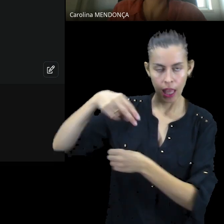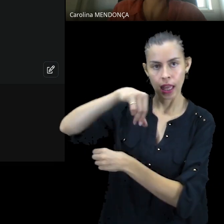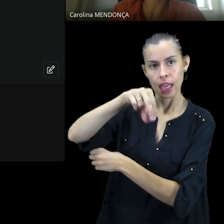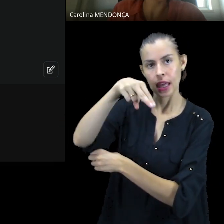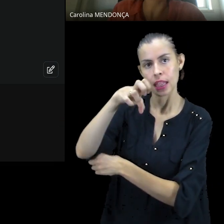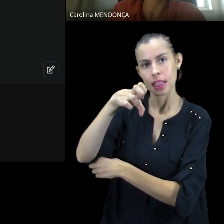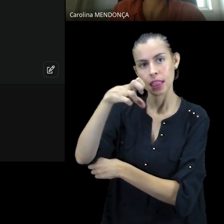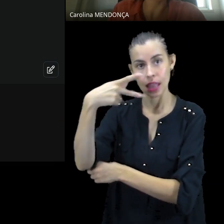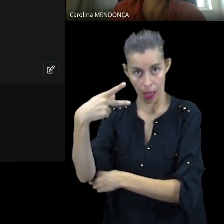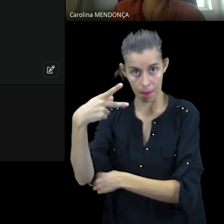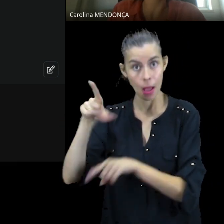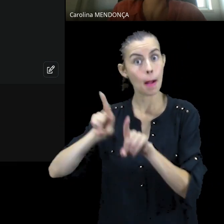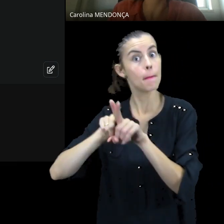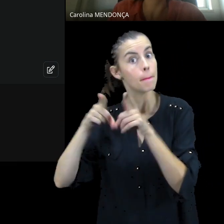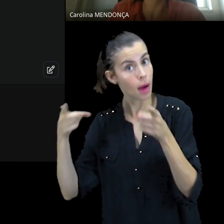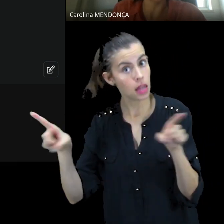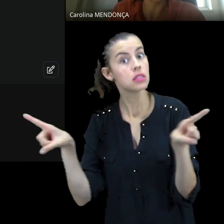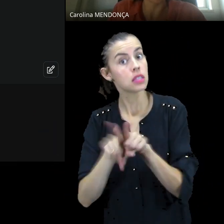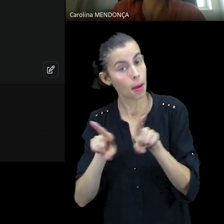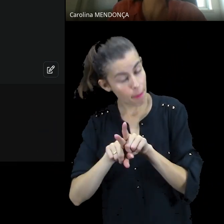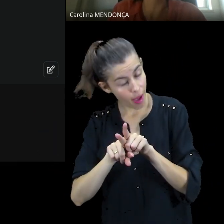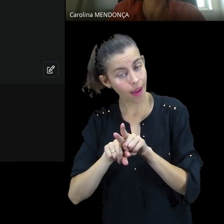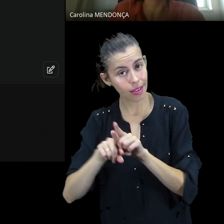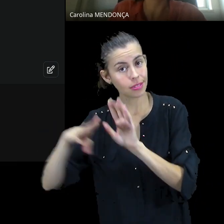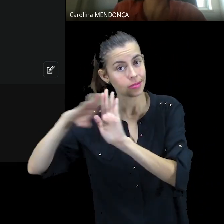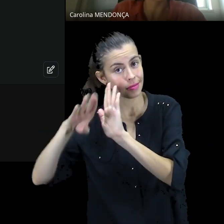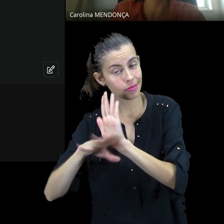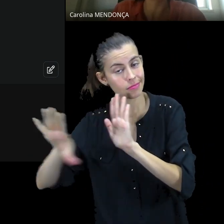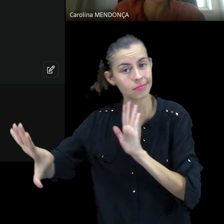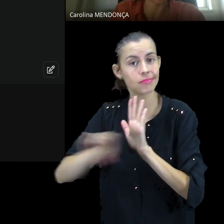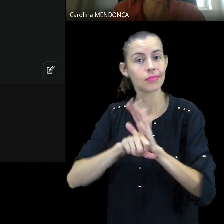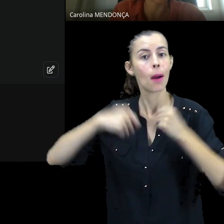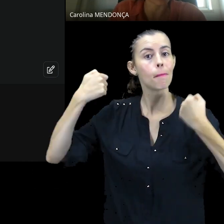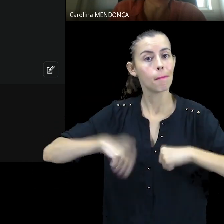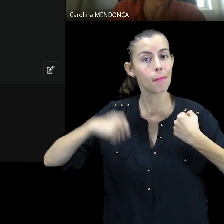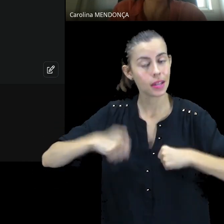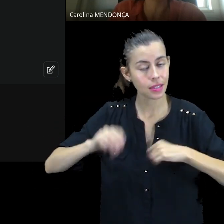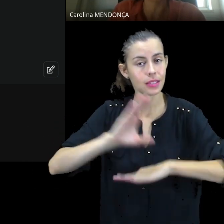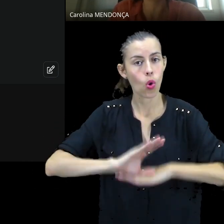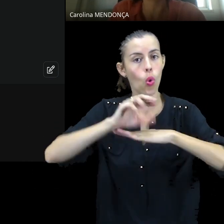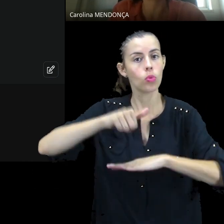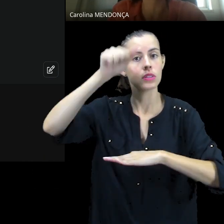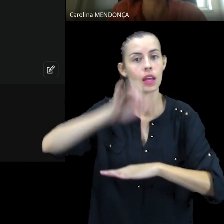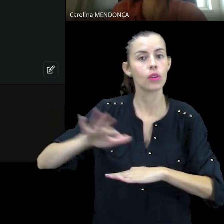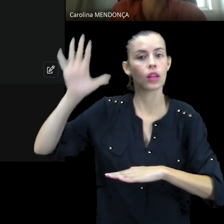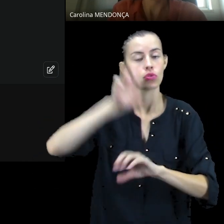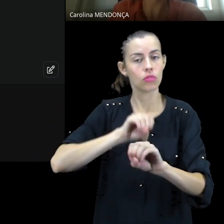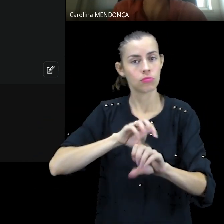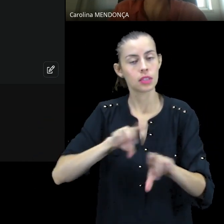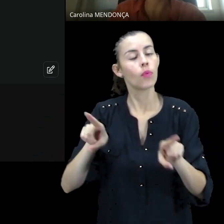Unicamp, não passarem pela regulação do INEP, elas também estão submetidas a essas resoluções e passam por regulação dos